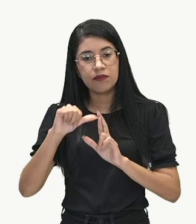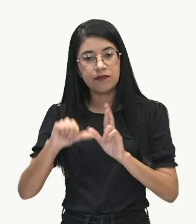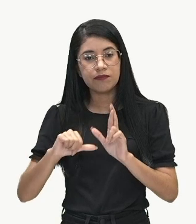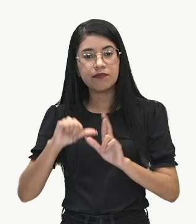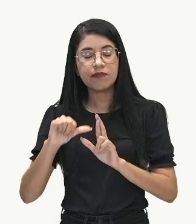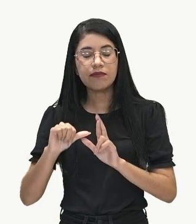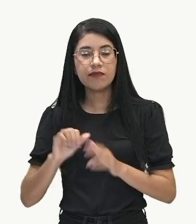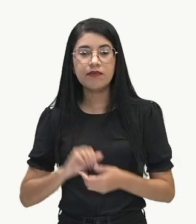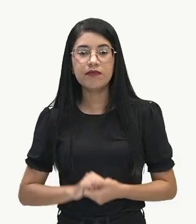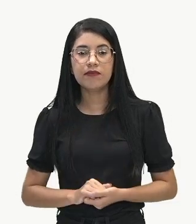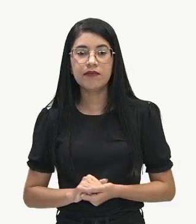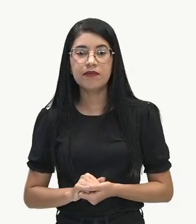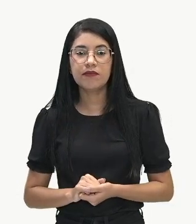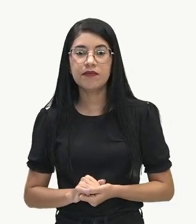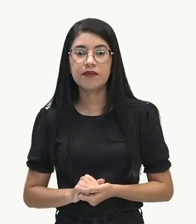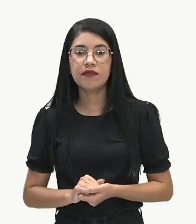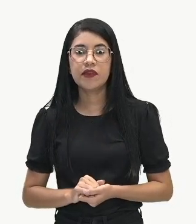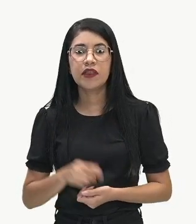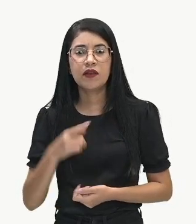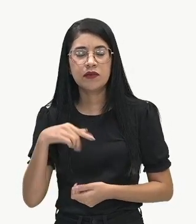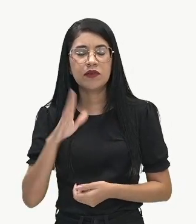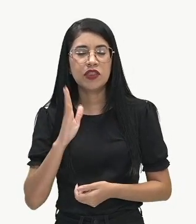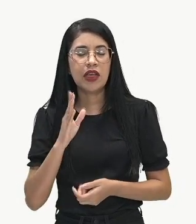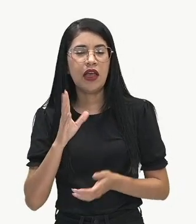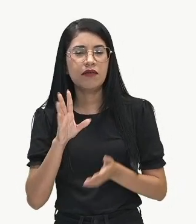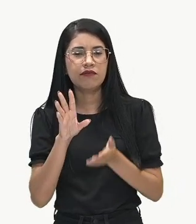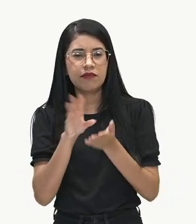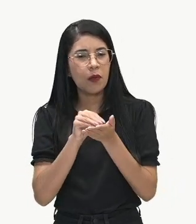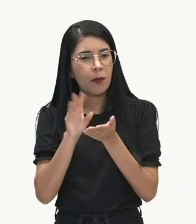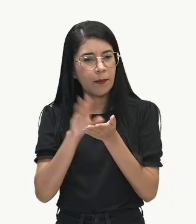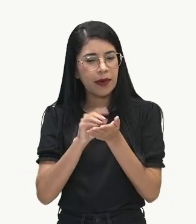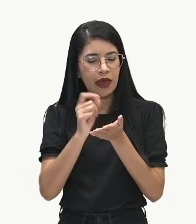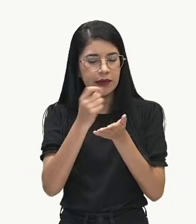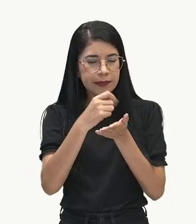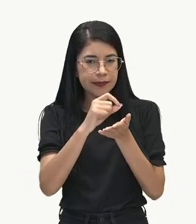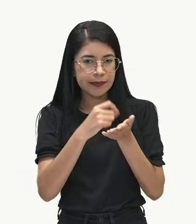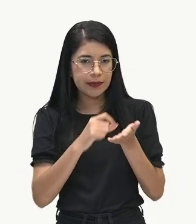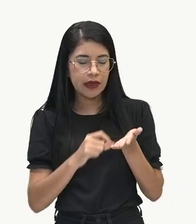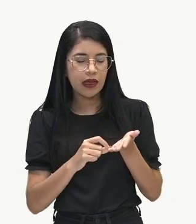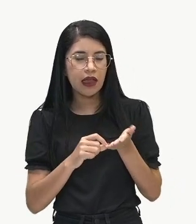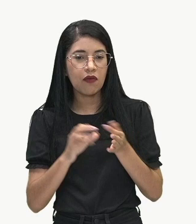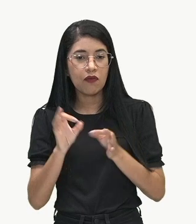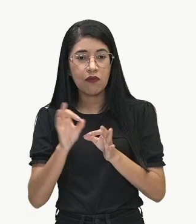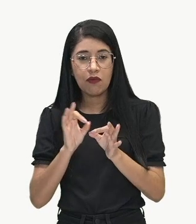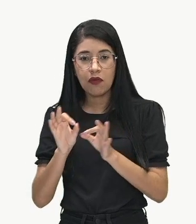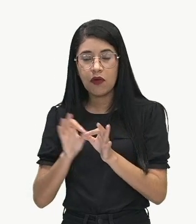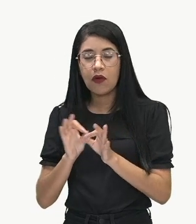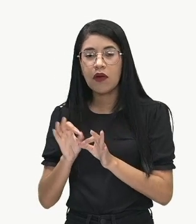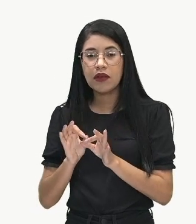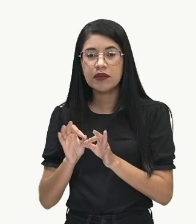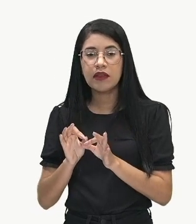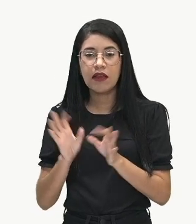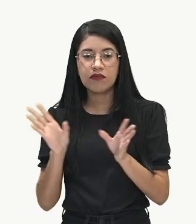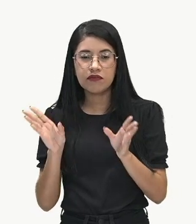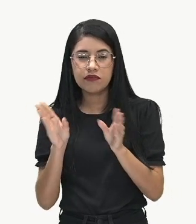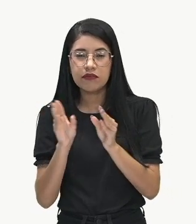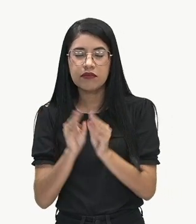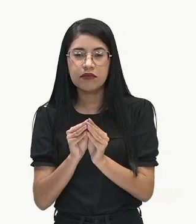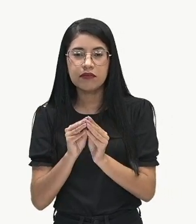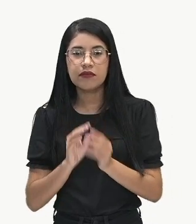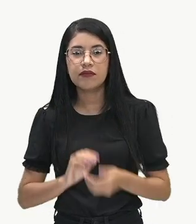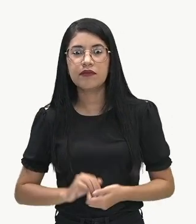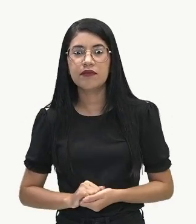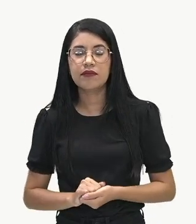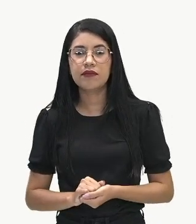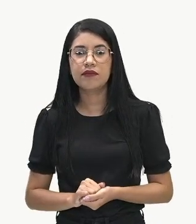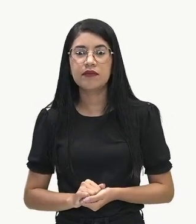Então, agora que você já anotou tudo direitinho, vou organizar isso de forma mais resumida. Vamos lá, vou